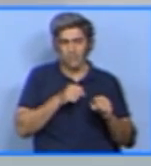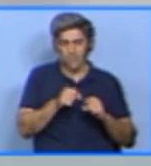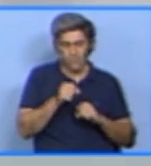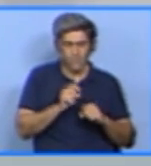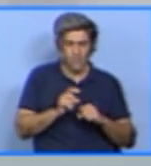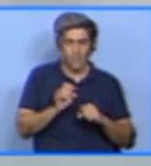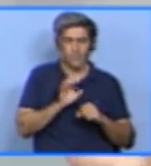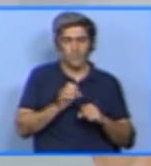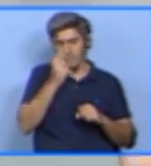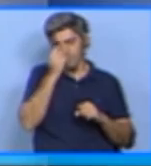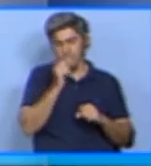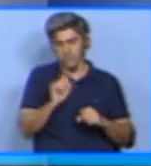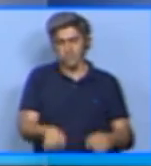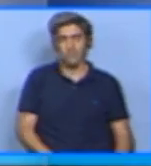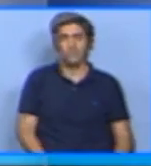ditatorial,